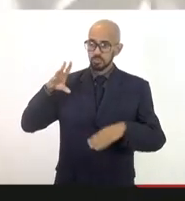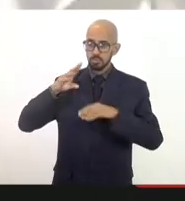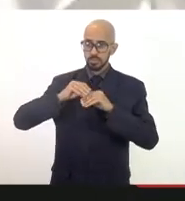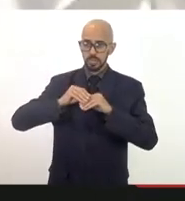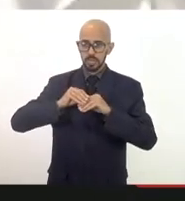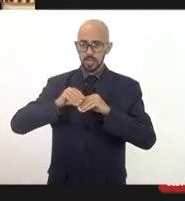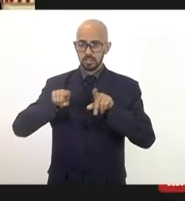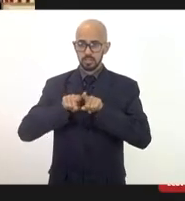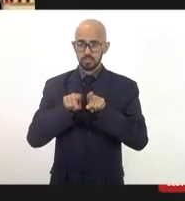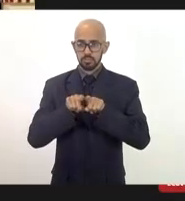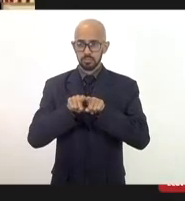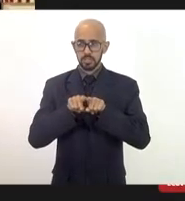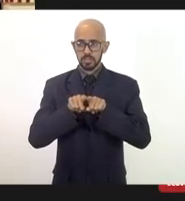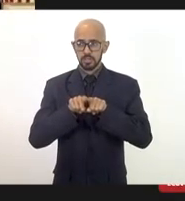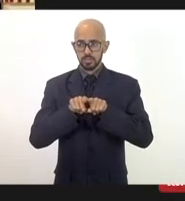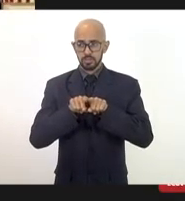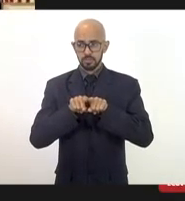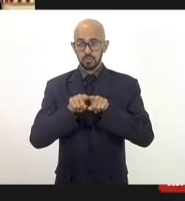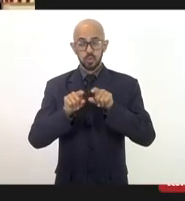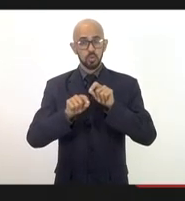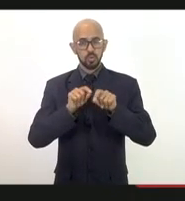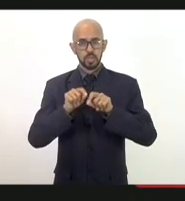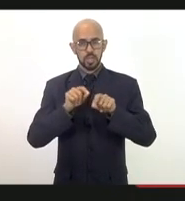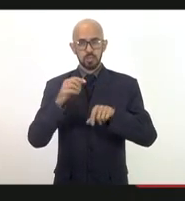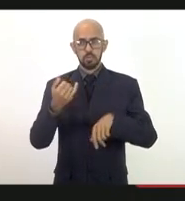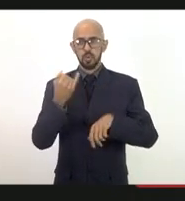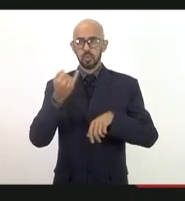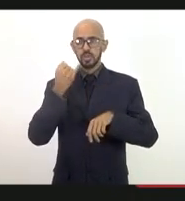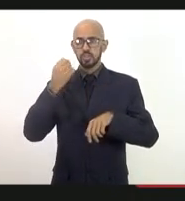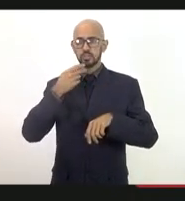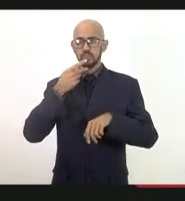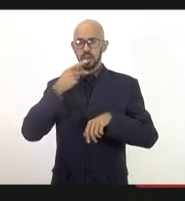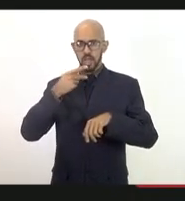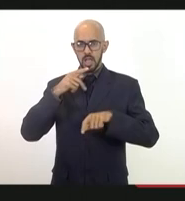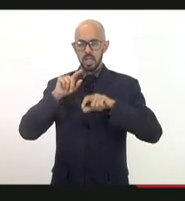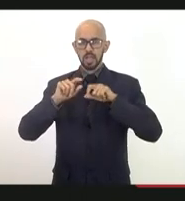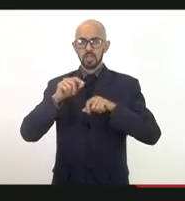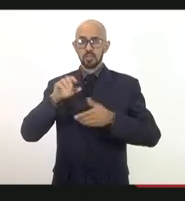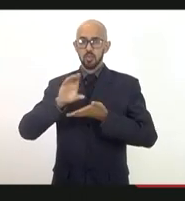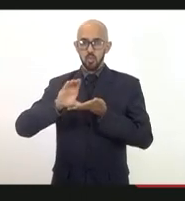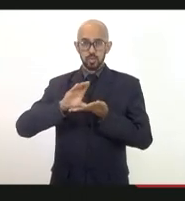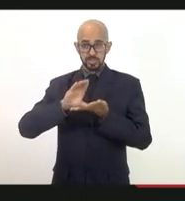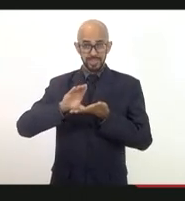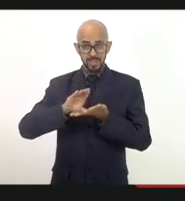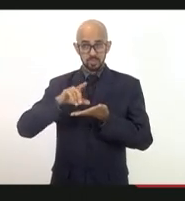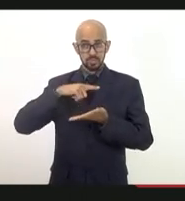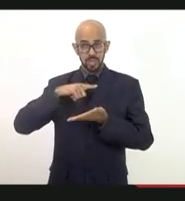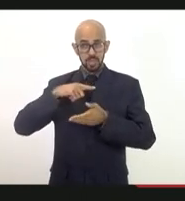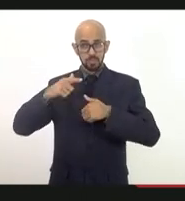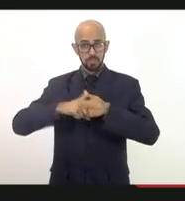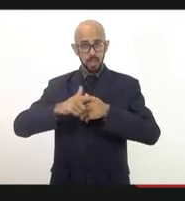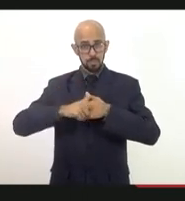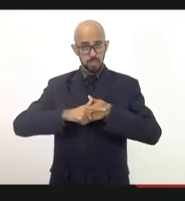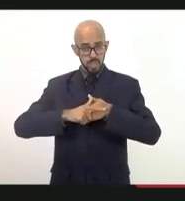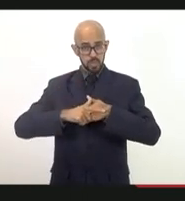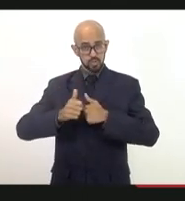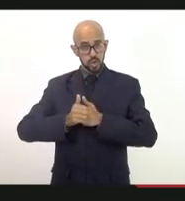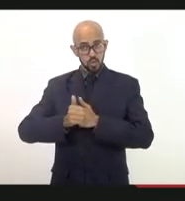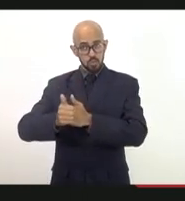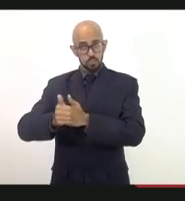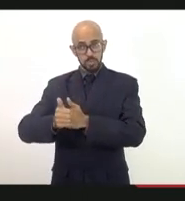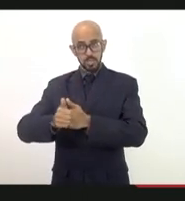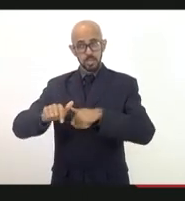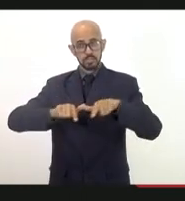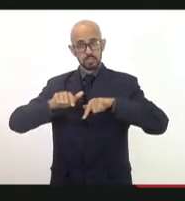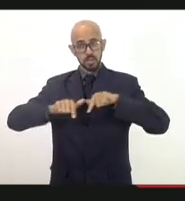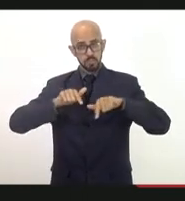com certeza. É importante lembrar que o Conselho tem um papel fundamental de acompanhar essas atividades e fiscalizar.